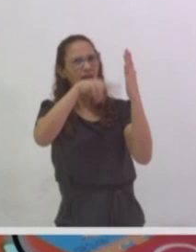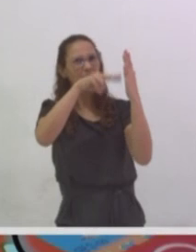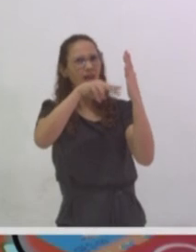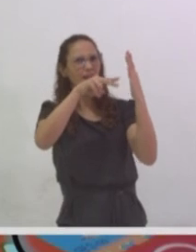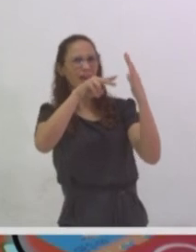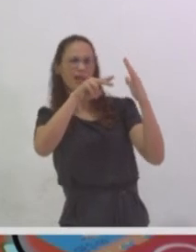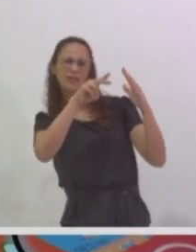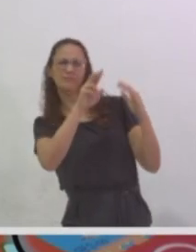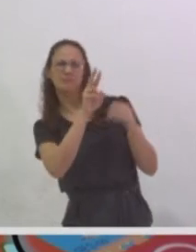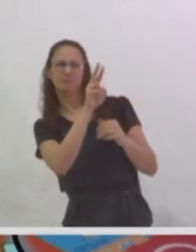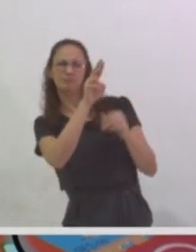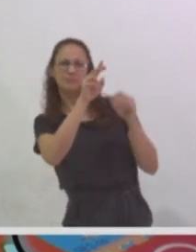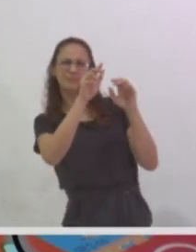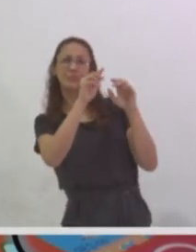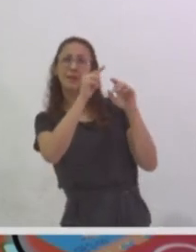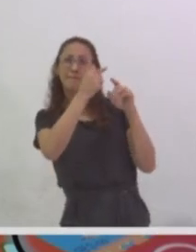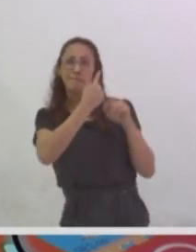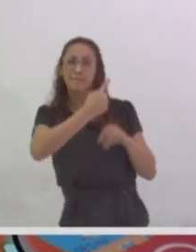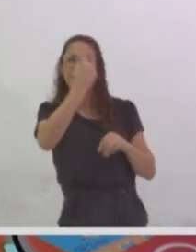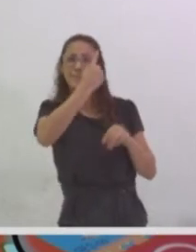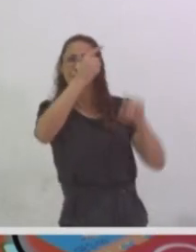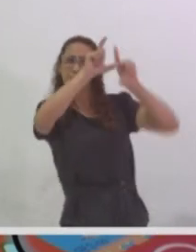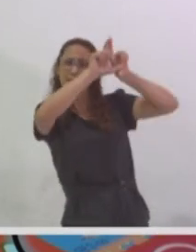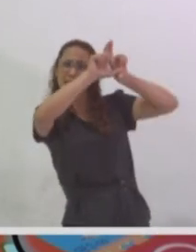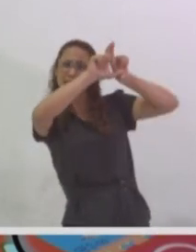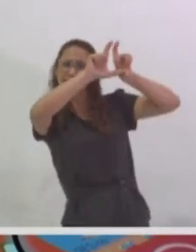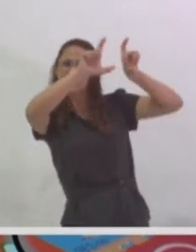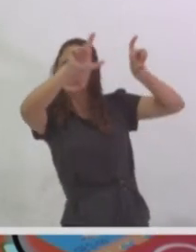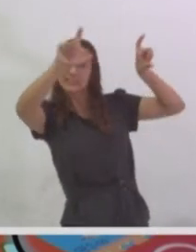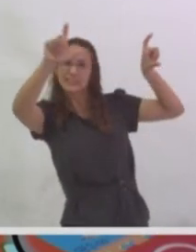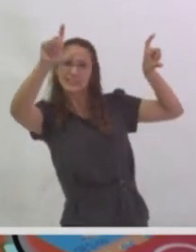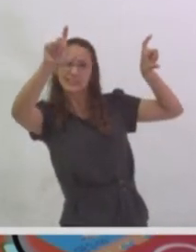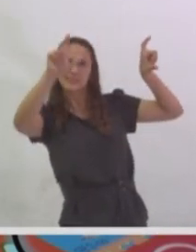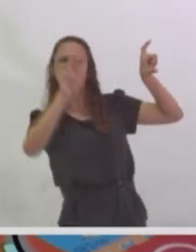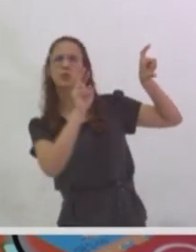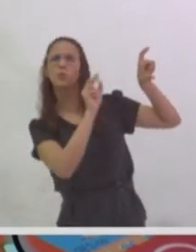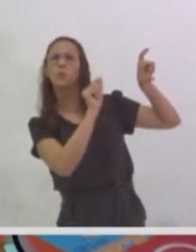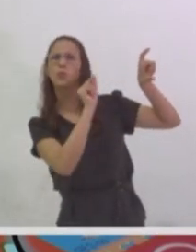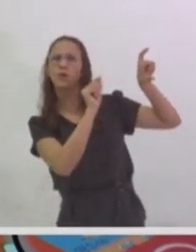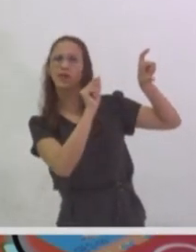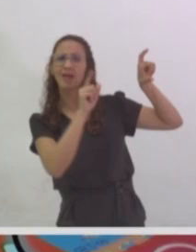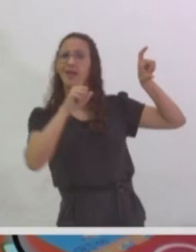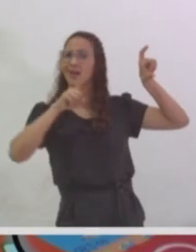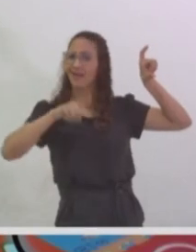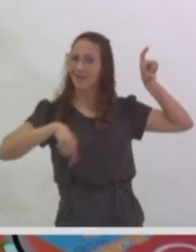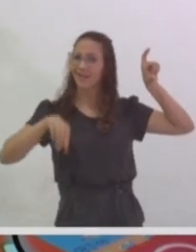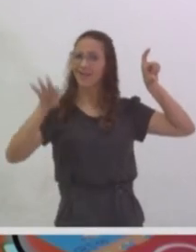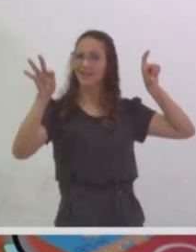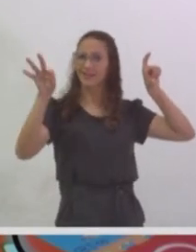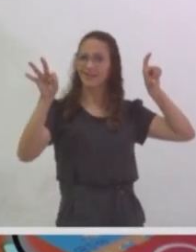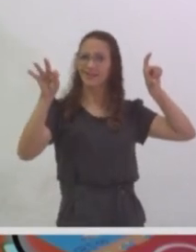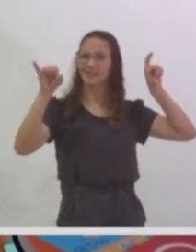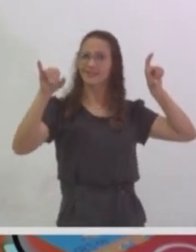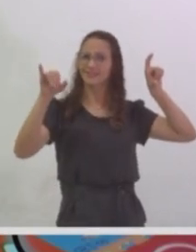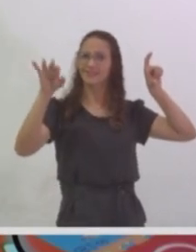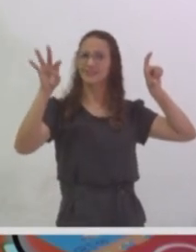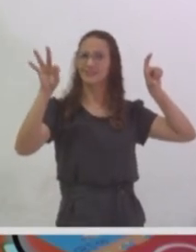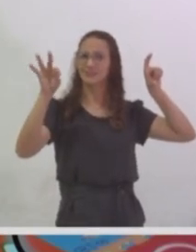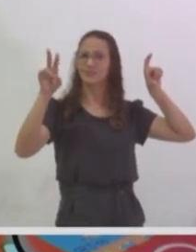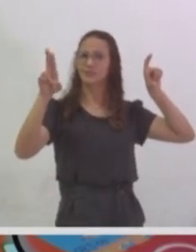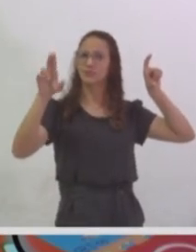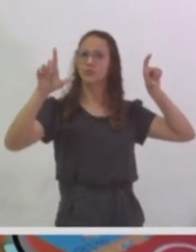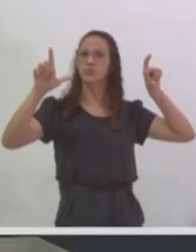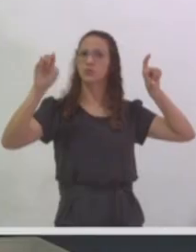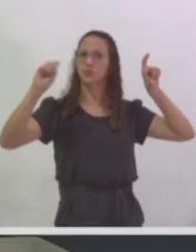lá em cima, ali fica o título da nossa história. Então, vem para cá